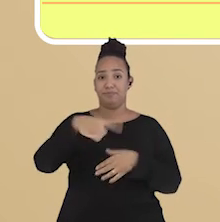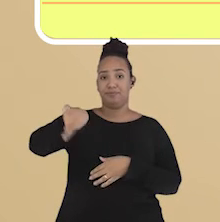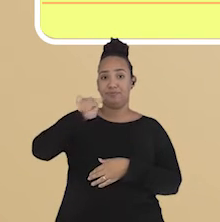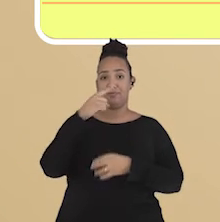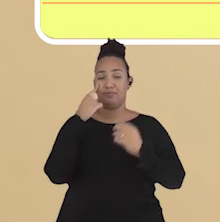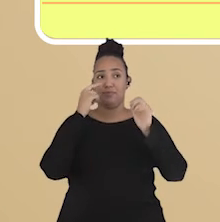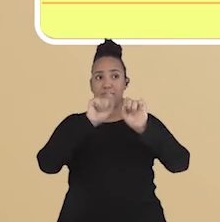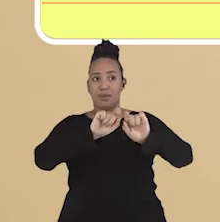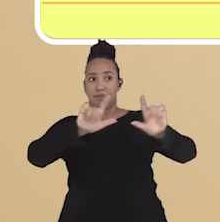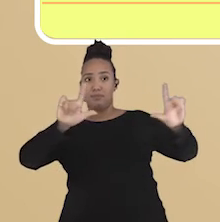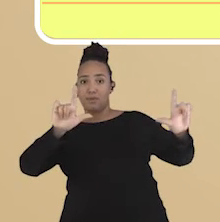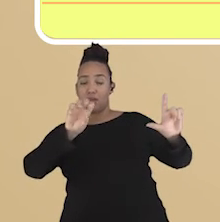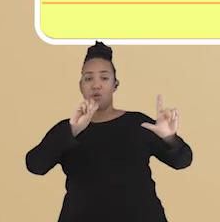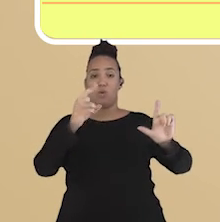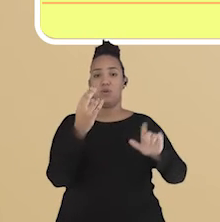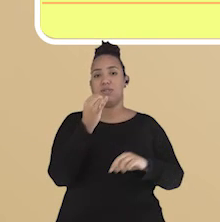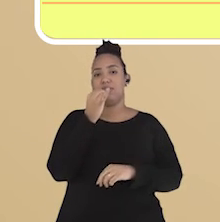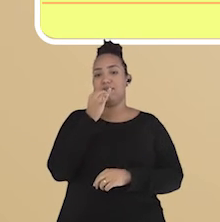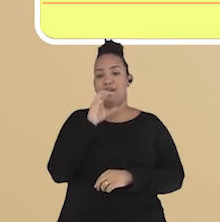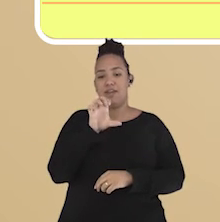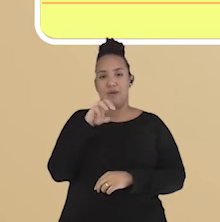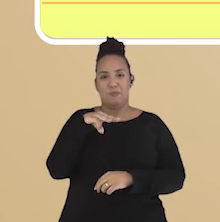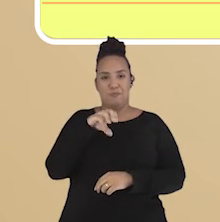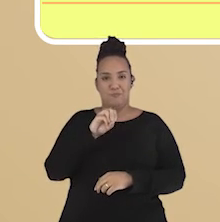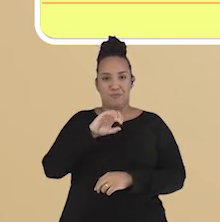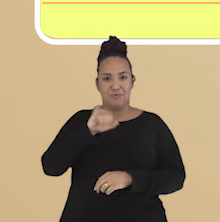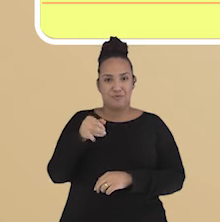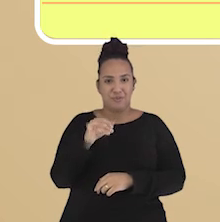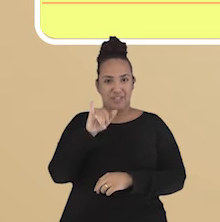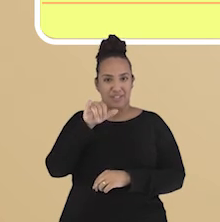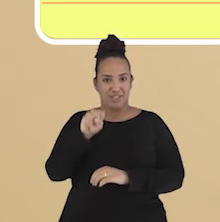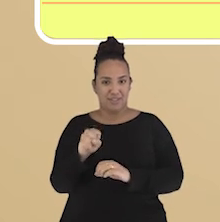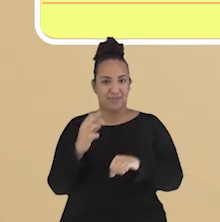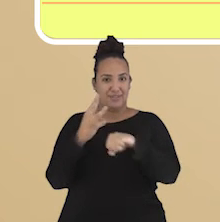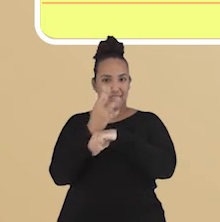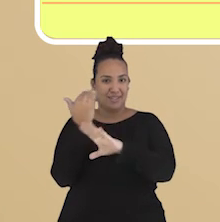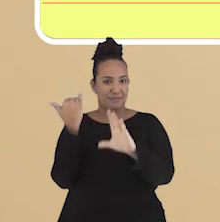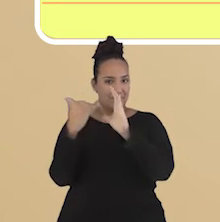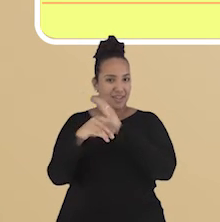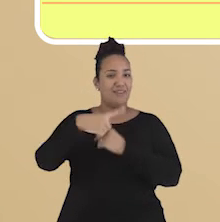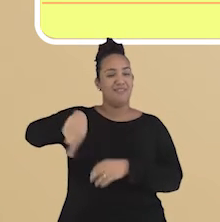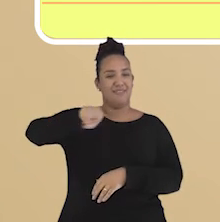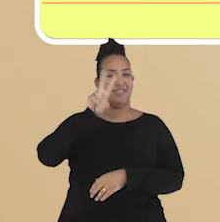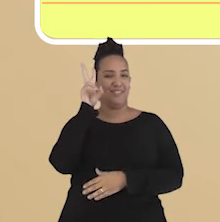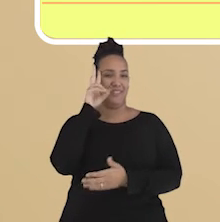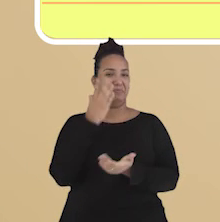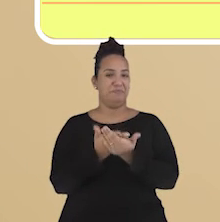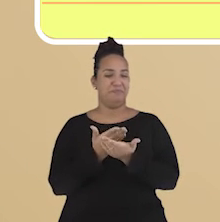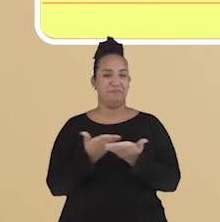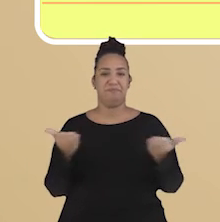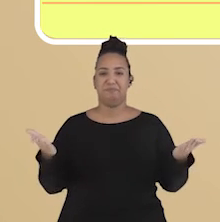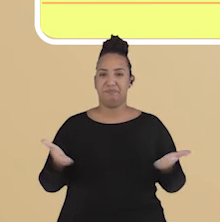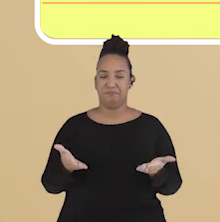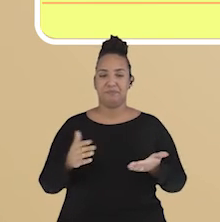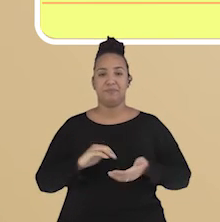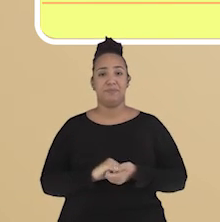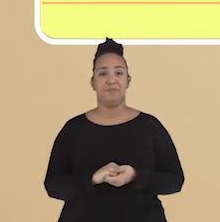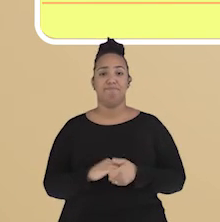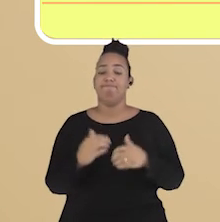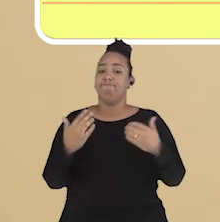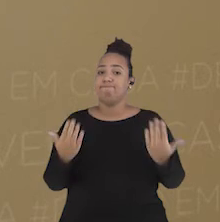quando vocês verem uma placa por aí, ou quando forem enviar figurinhas e emojis para alguém, com certeza vocês vão lembrar dessa aula, não é